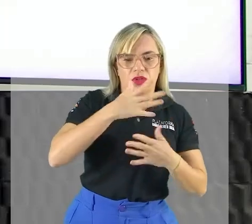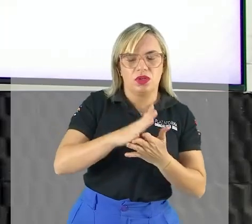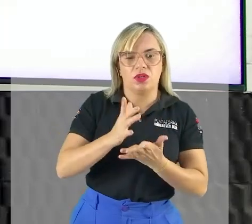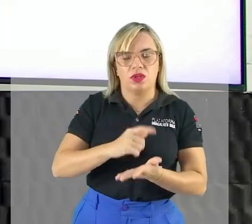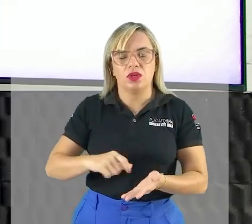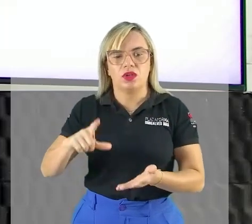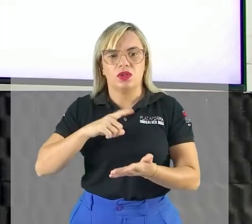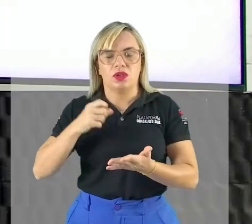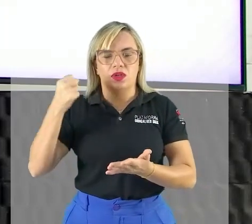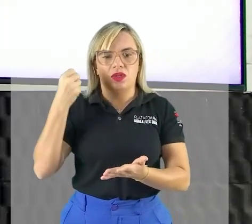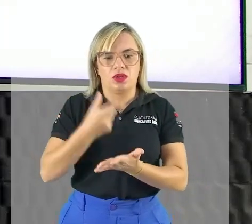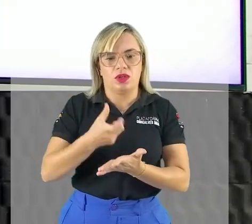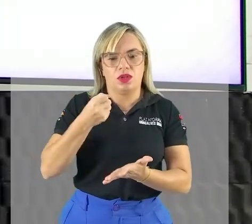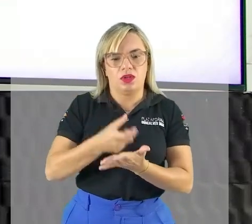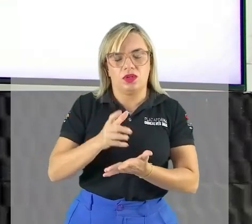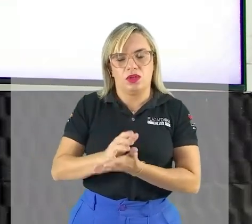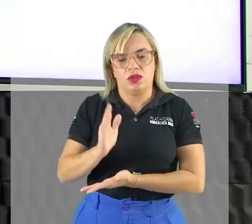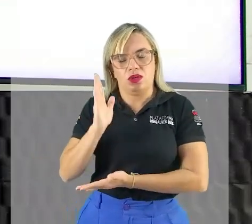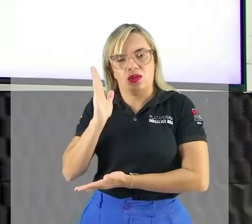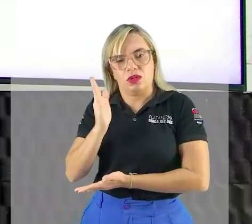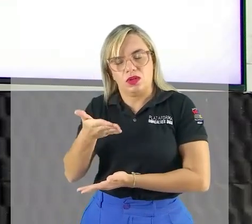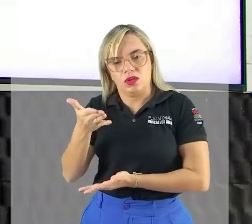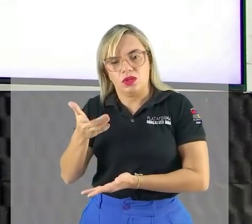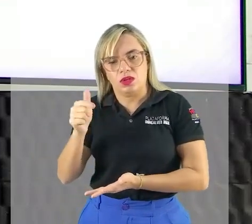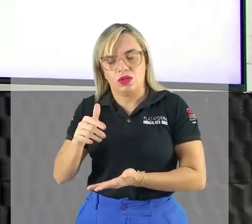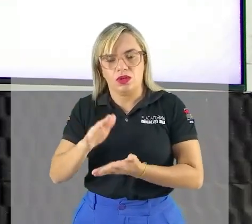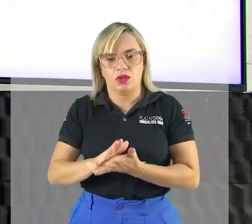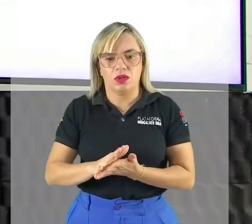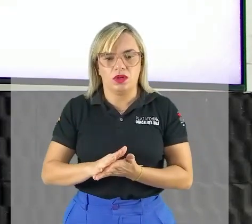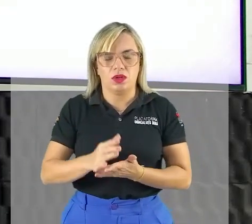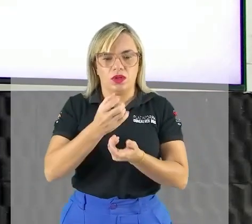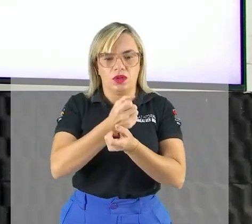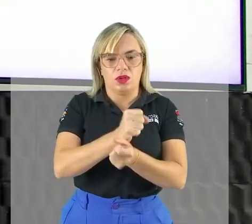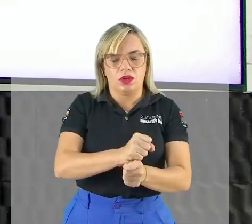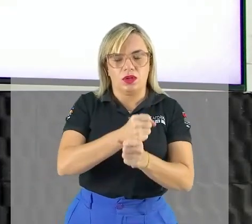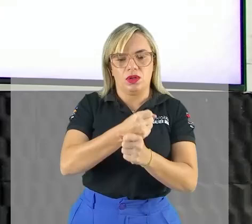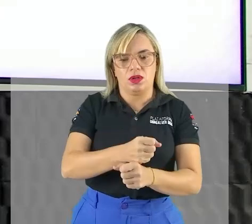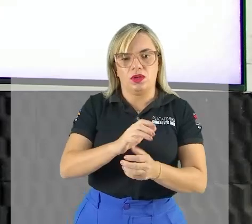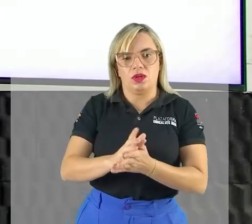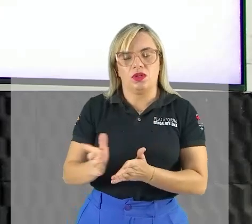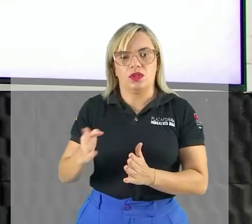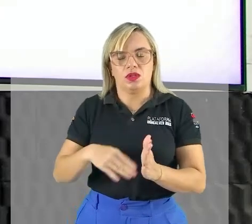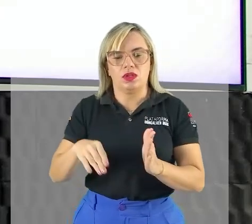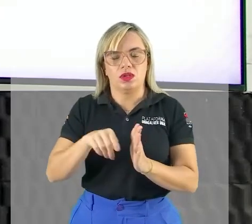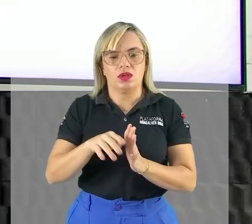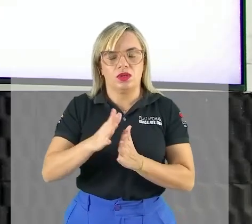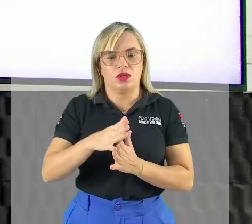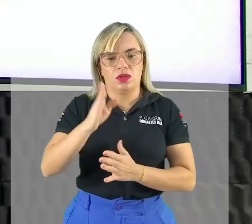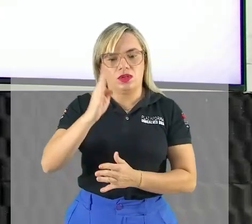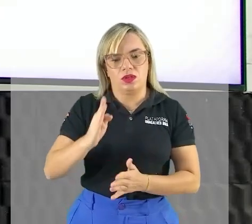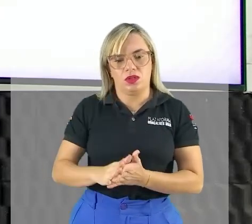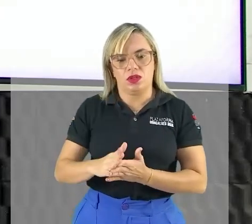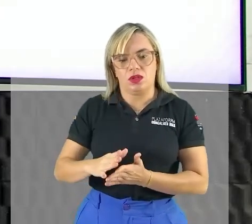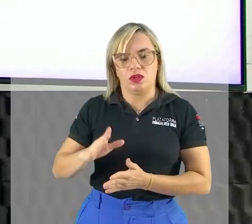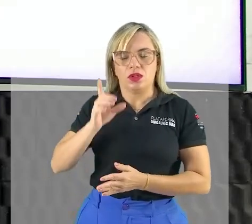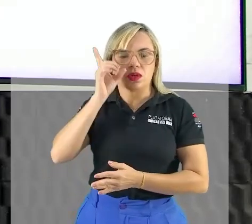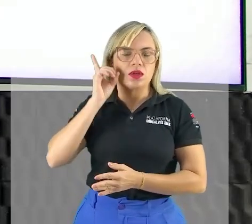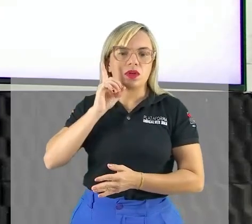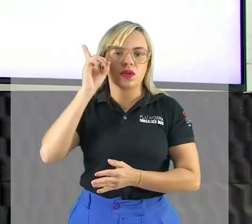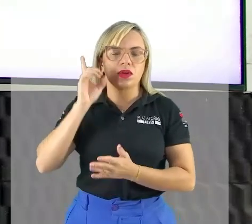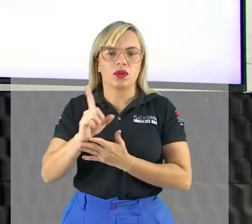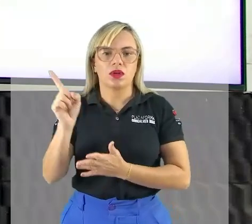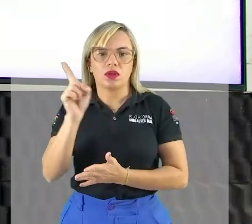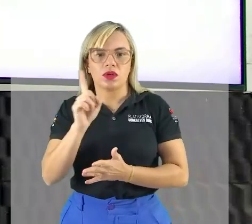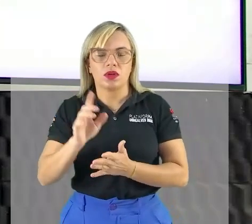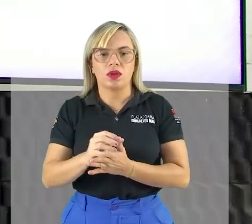compra direta né Eh do traficante de de escravizados para cá e nos Estados Unidos não você tinha a